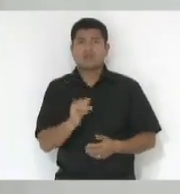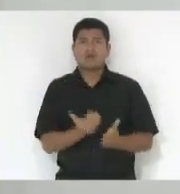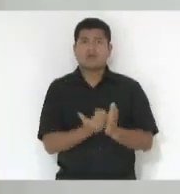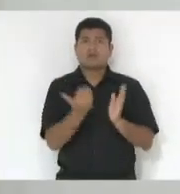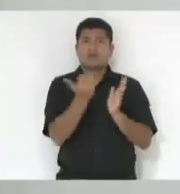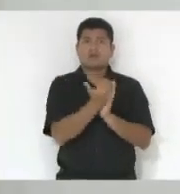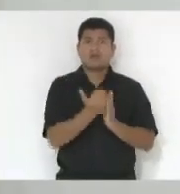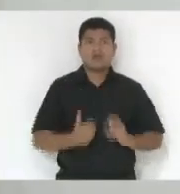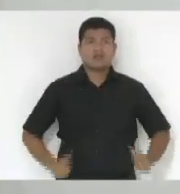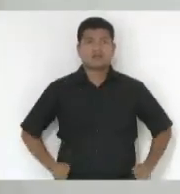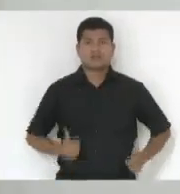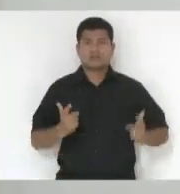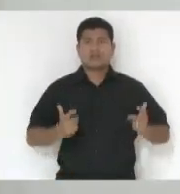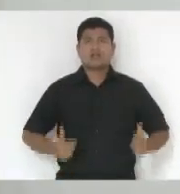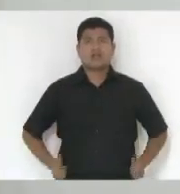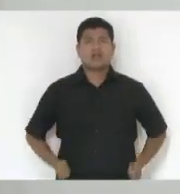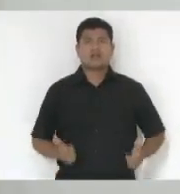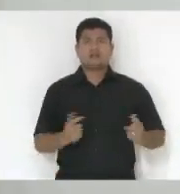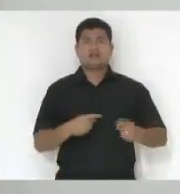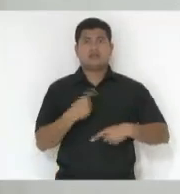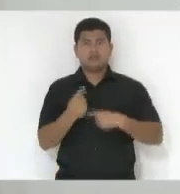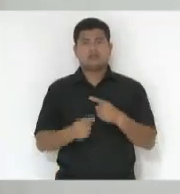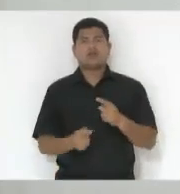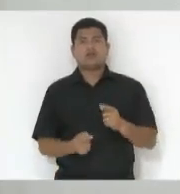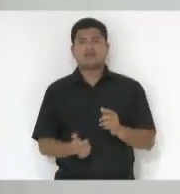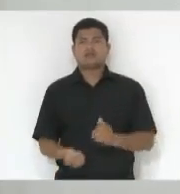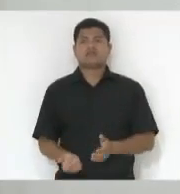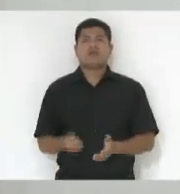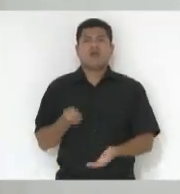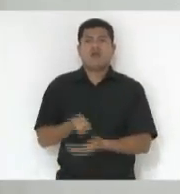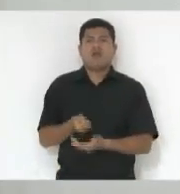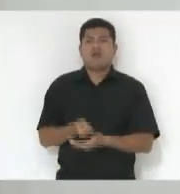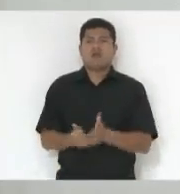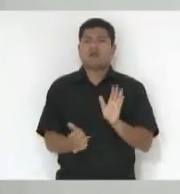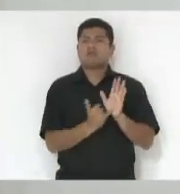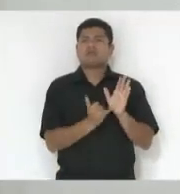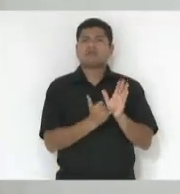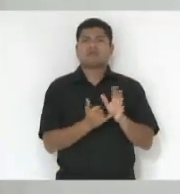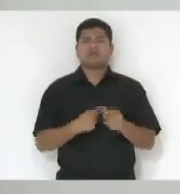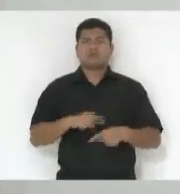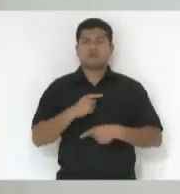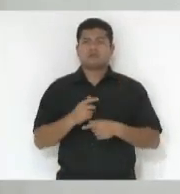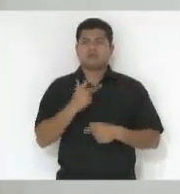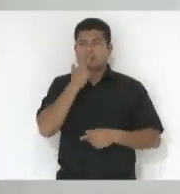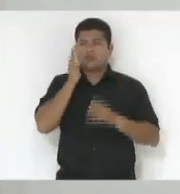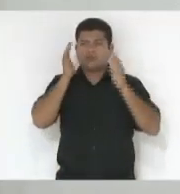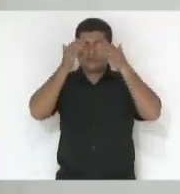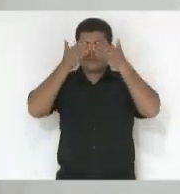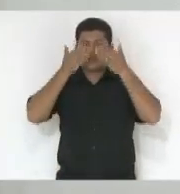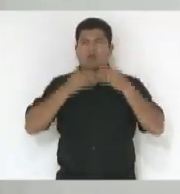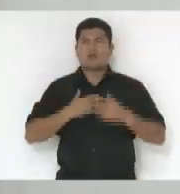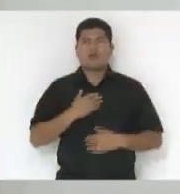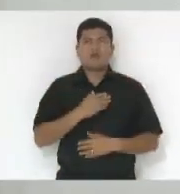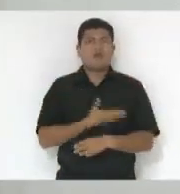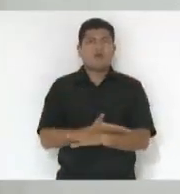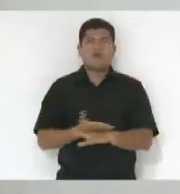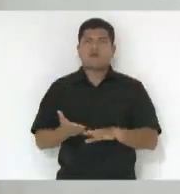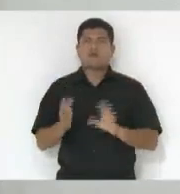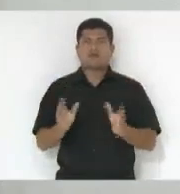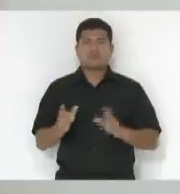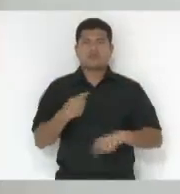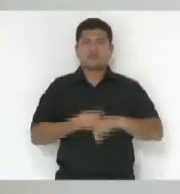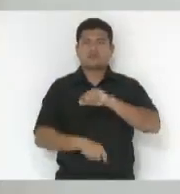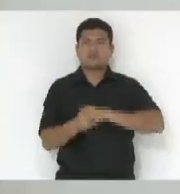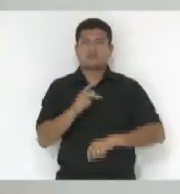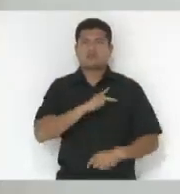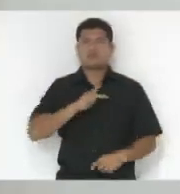depois cobrarem impostos, porque também não vamos tapar os olhos aqui e fazer o que é muito comum na administração pública e